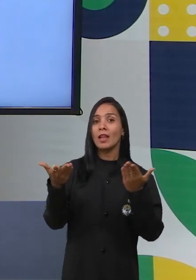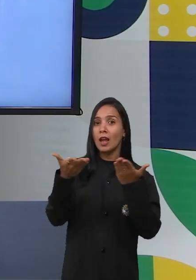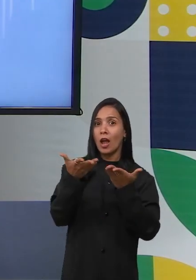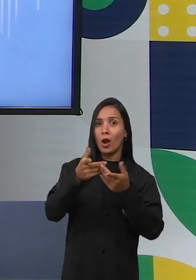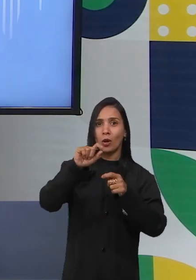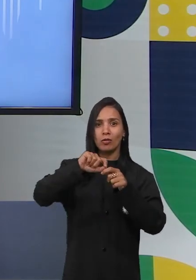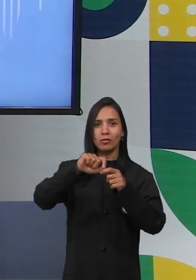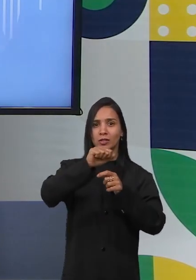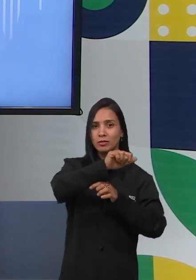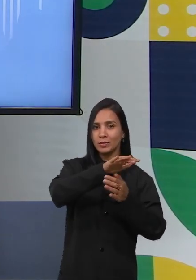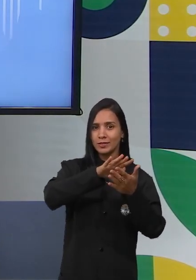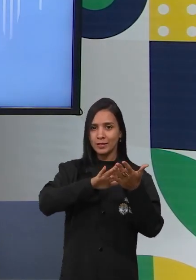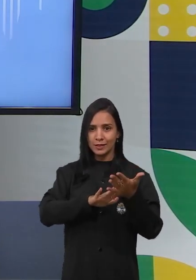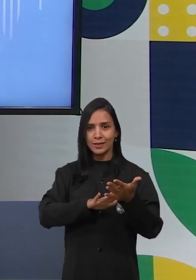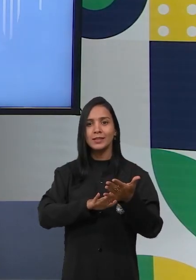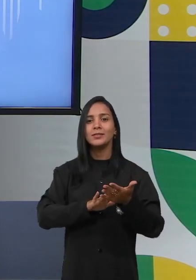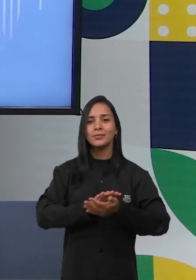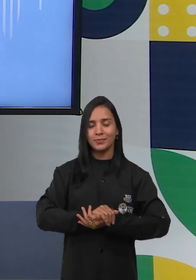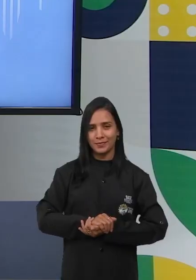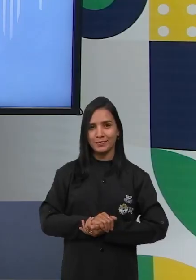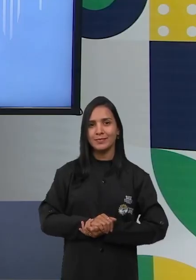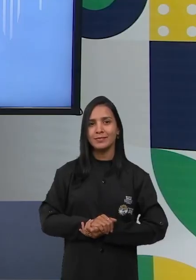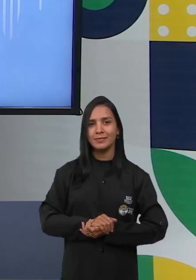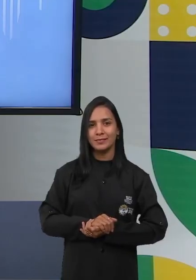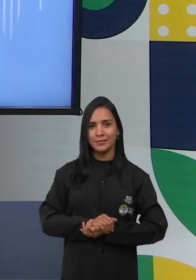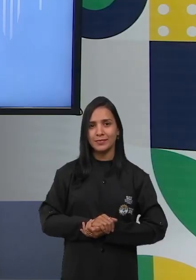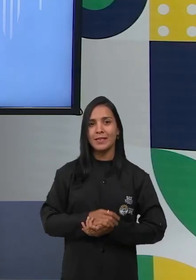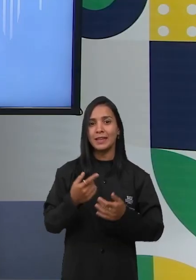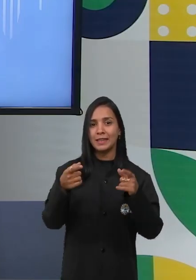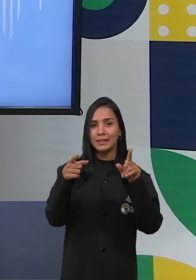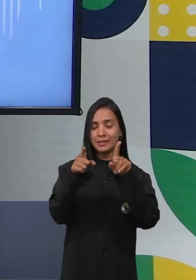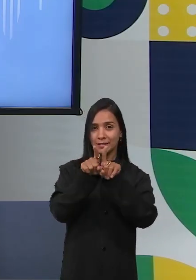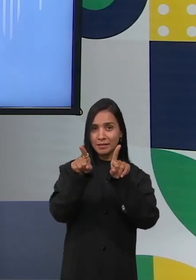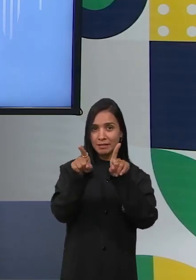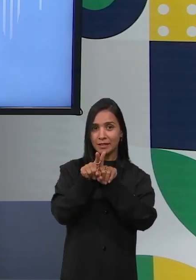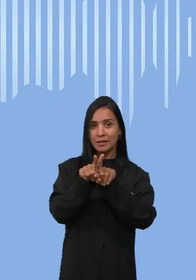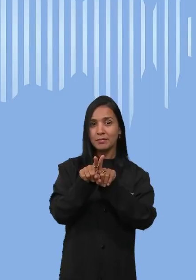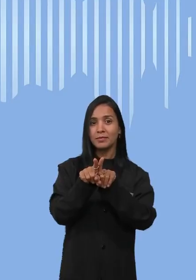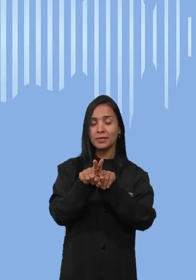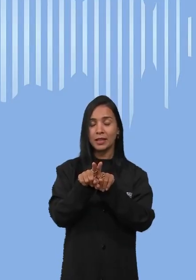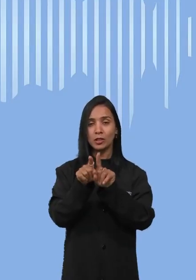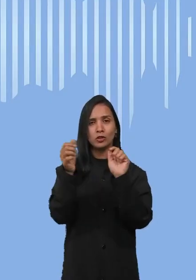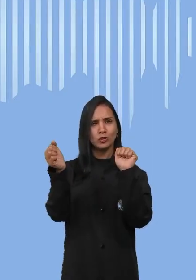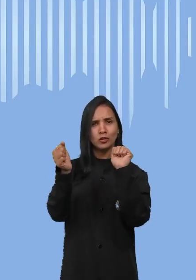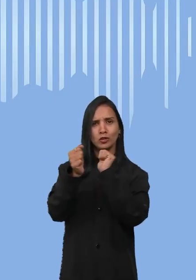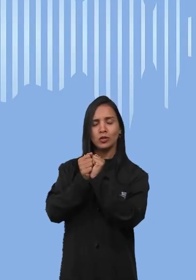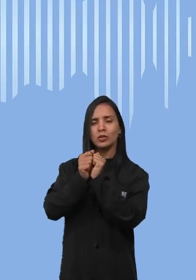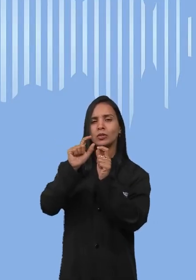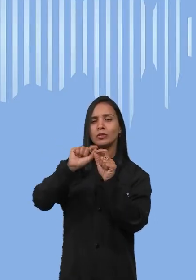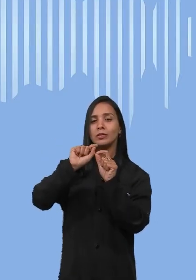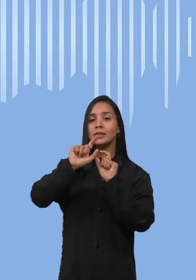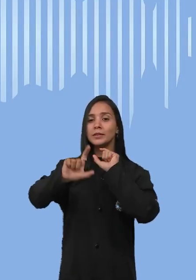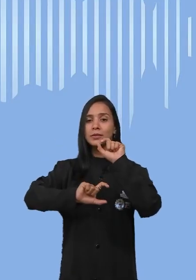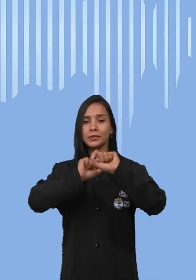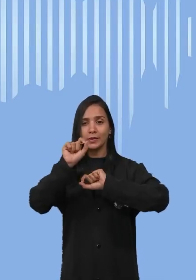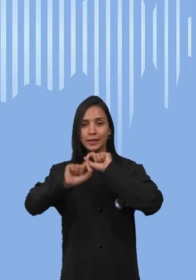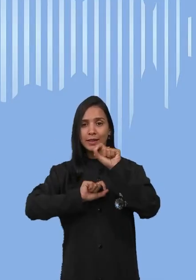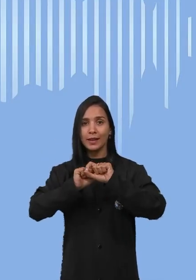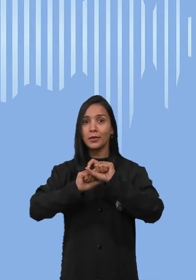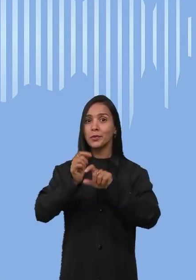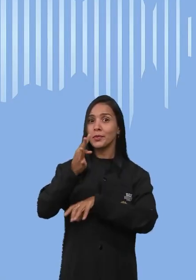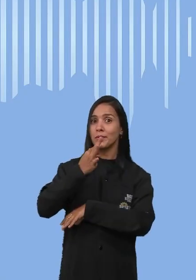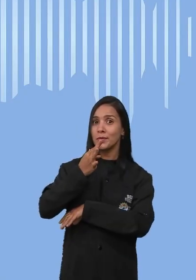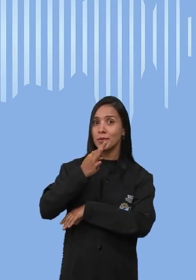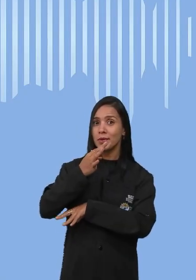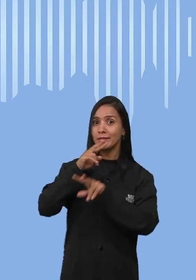quiz, para a gente responder algumas questões e junto aqui ficar mais a par do